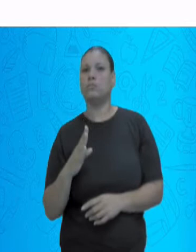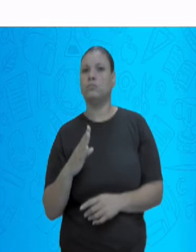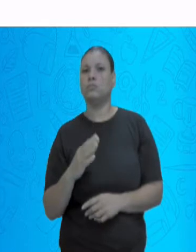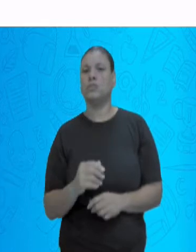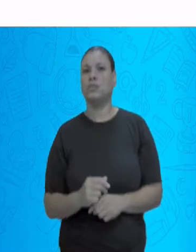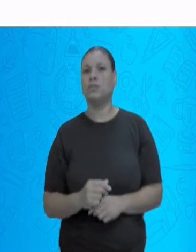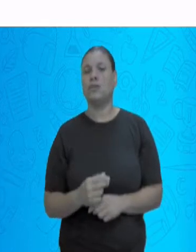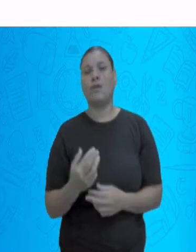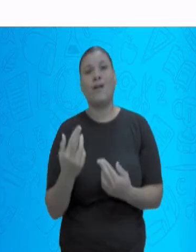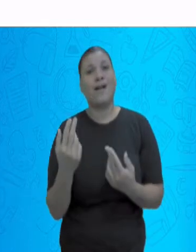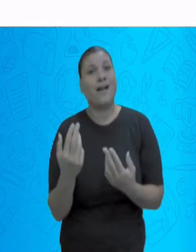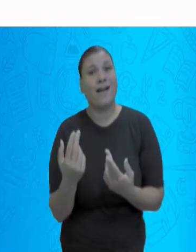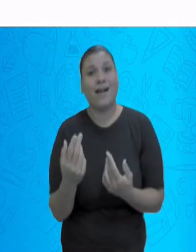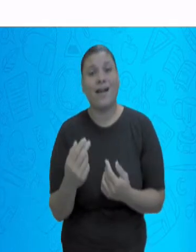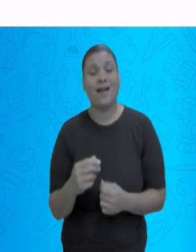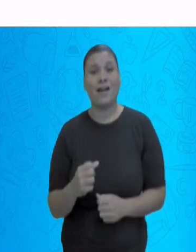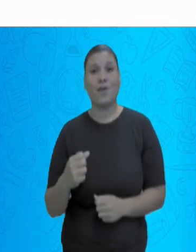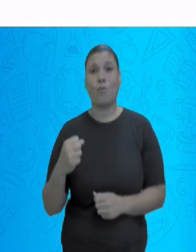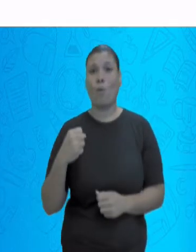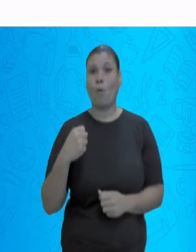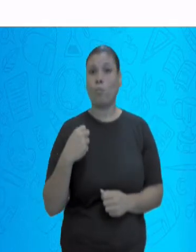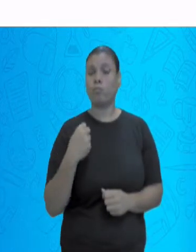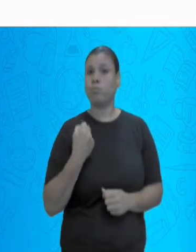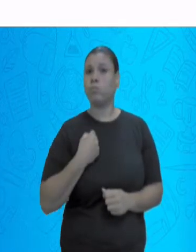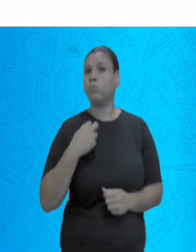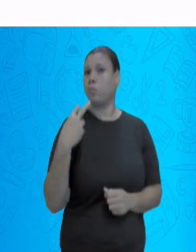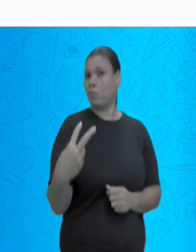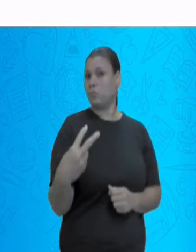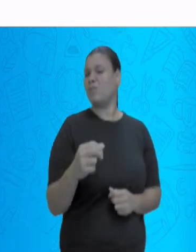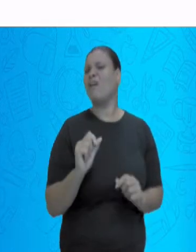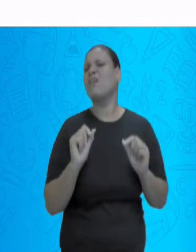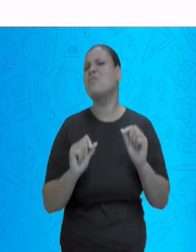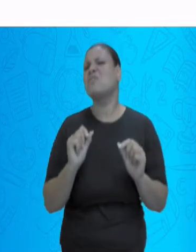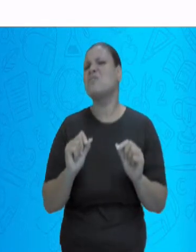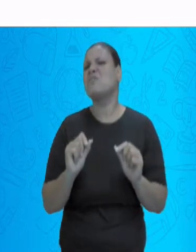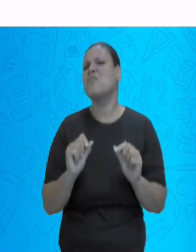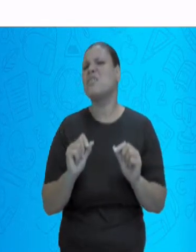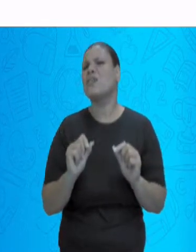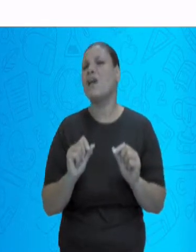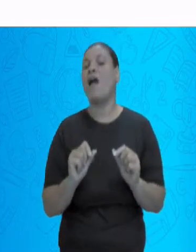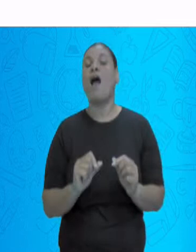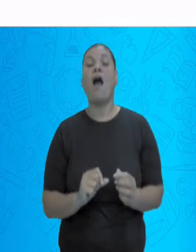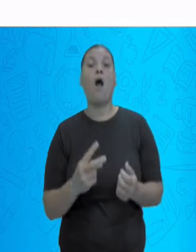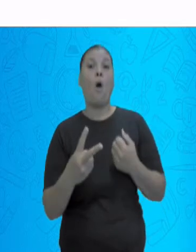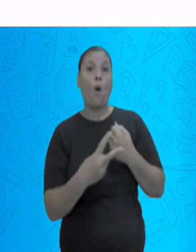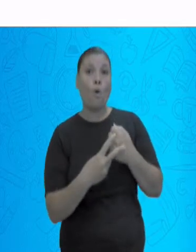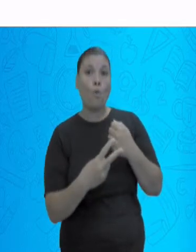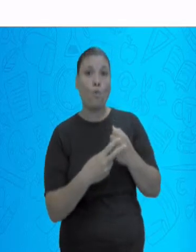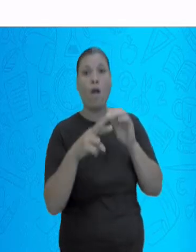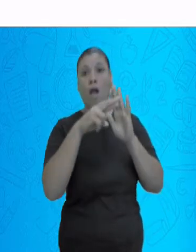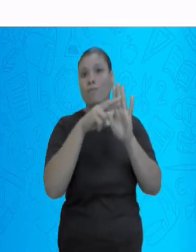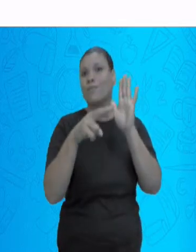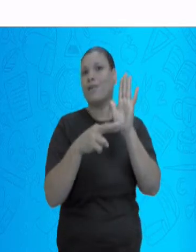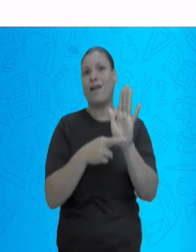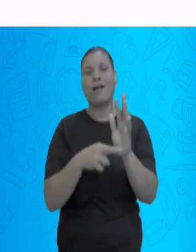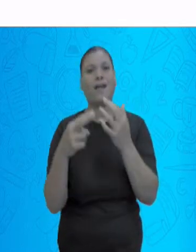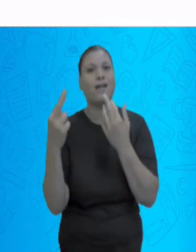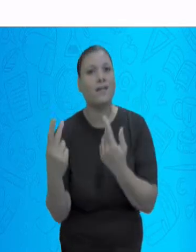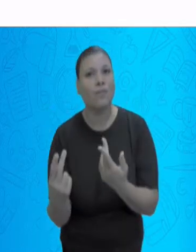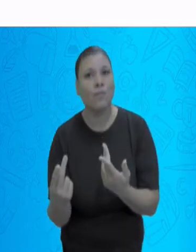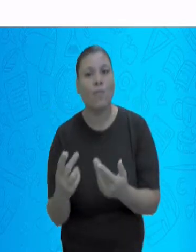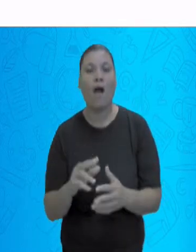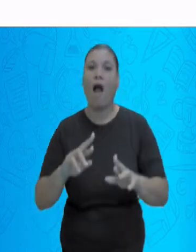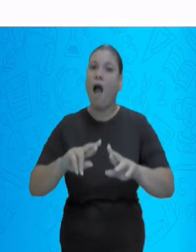o pronome é habitualmente colocado após o verbo, já que sua pronúncia é feita de modo